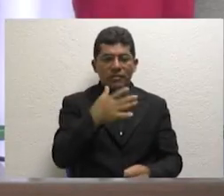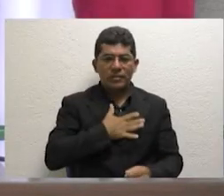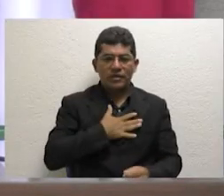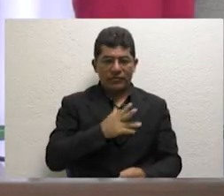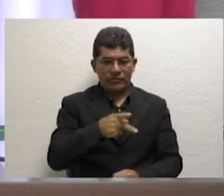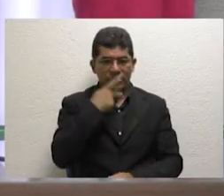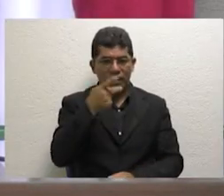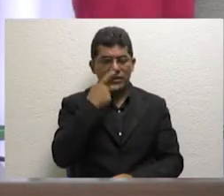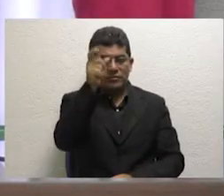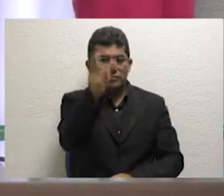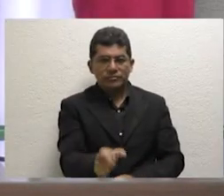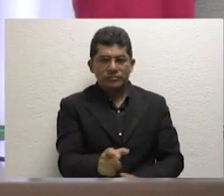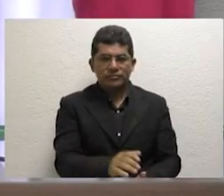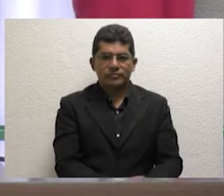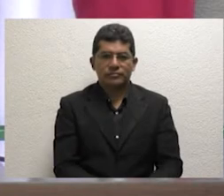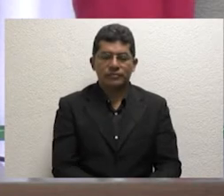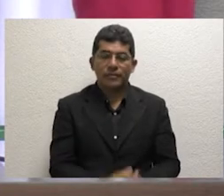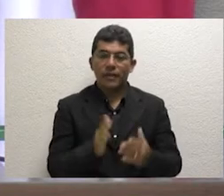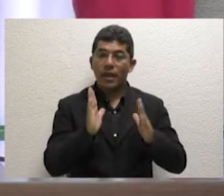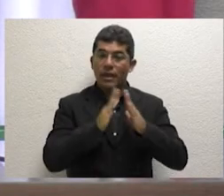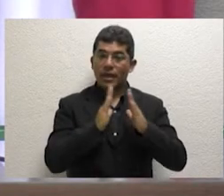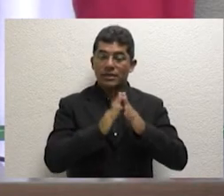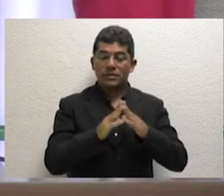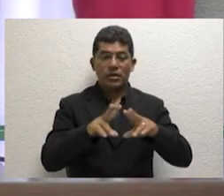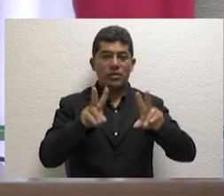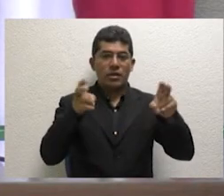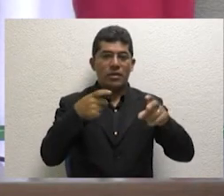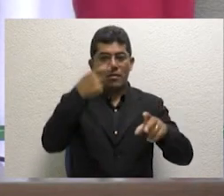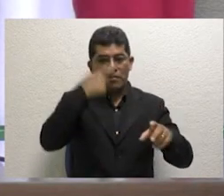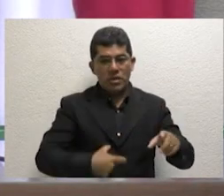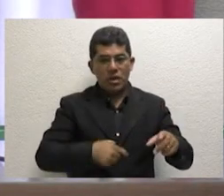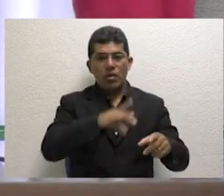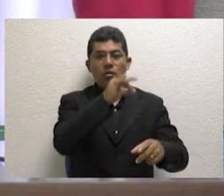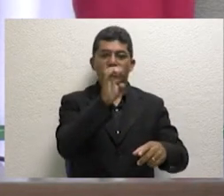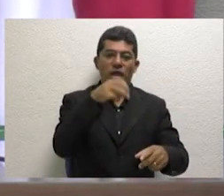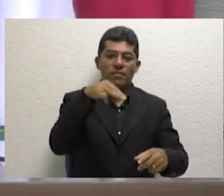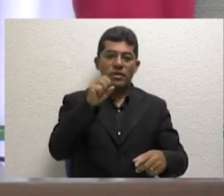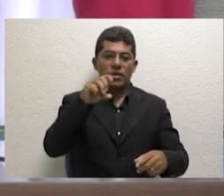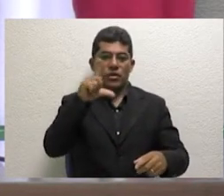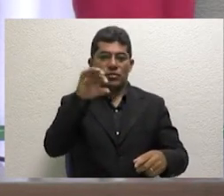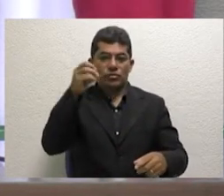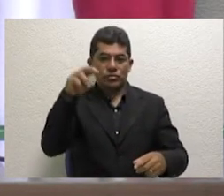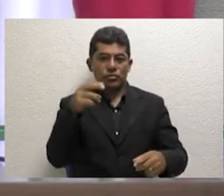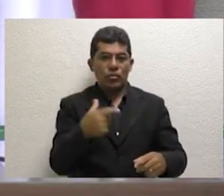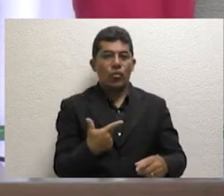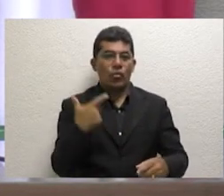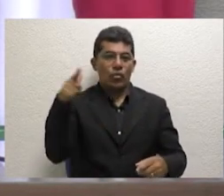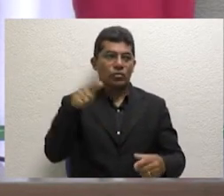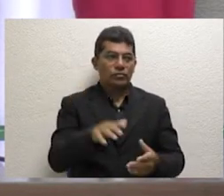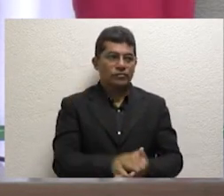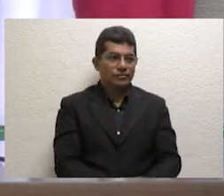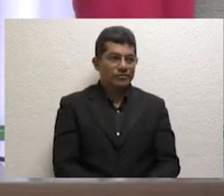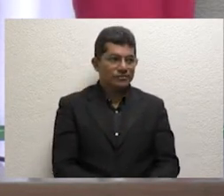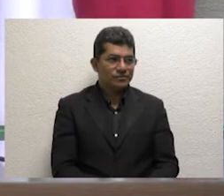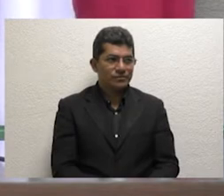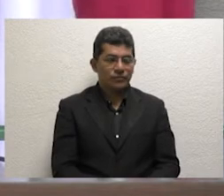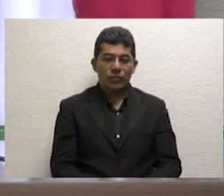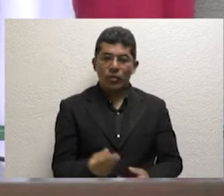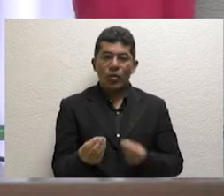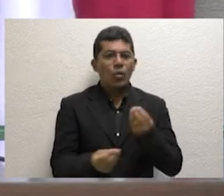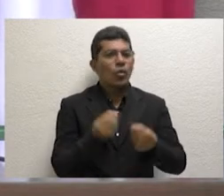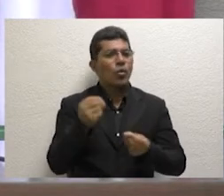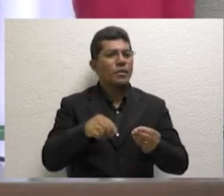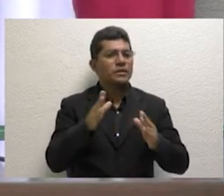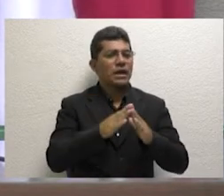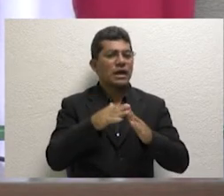fala que essa causa não é uma causa do Sinésio Dermilson de outros que queiram ir para lá como essa casa não tem